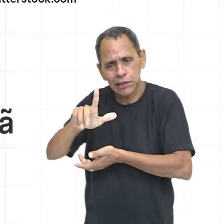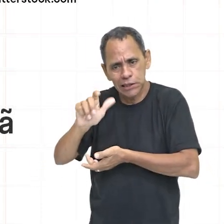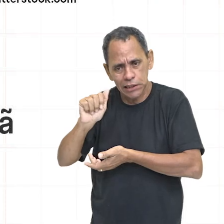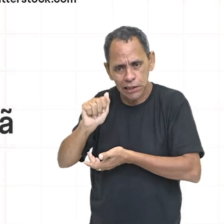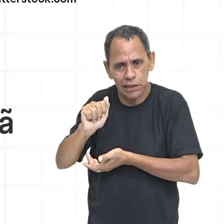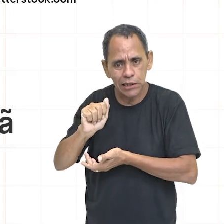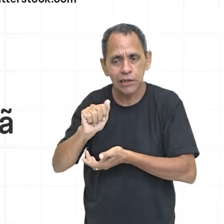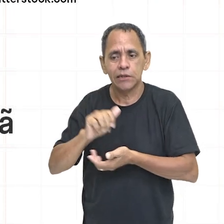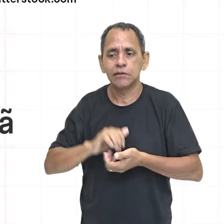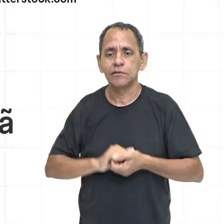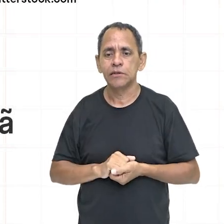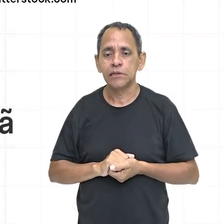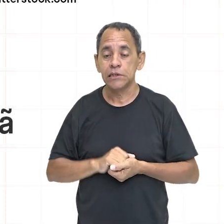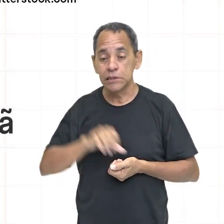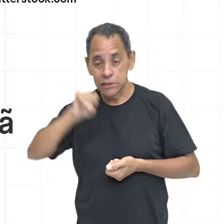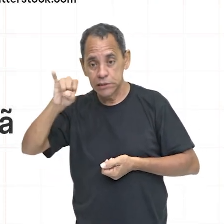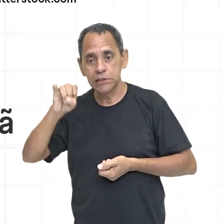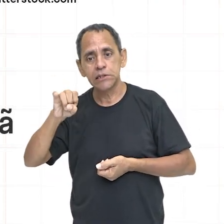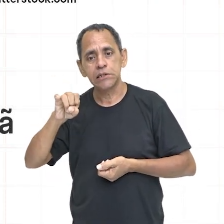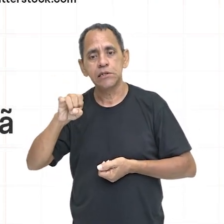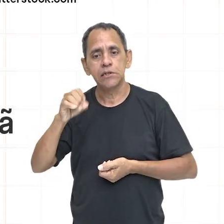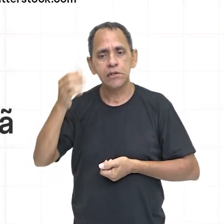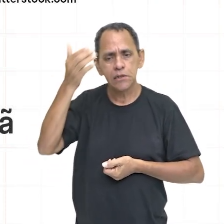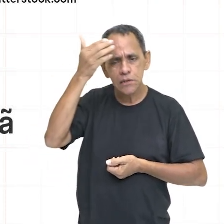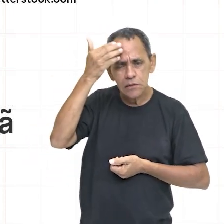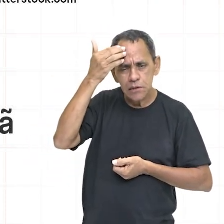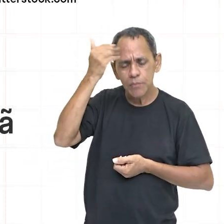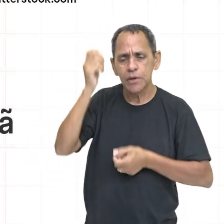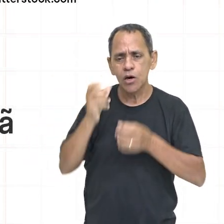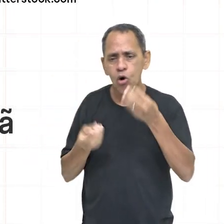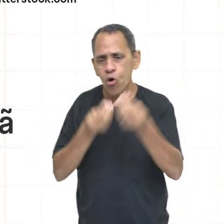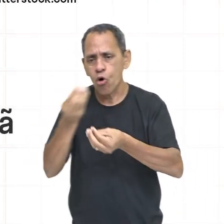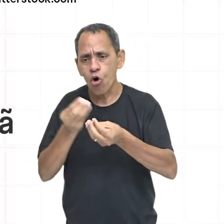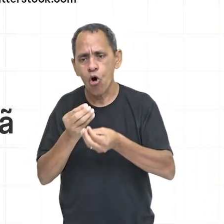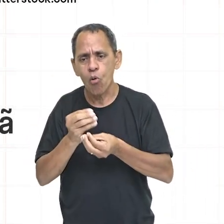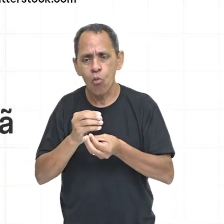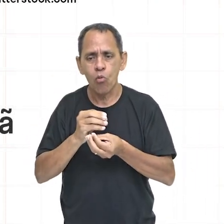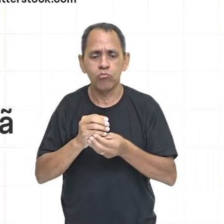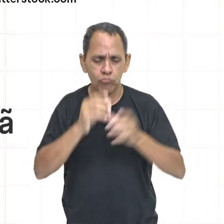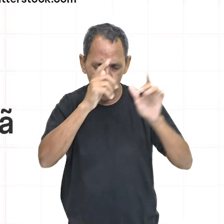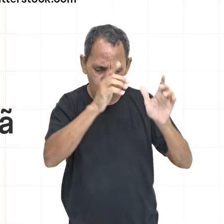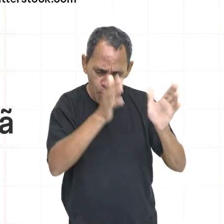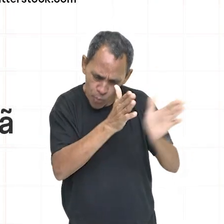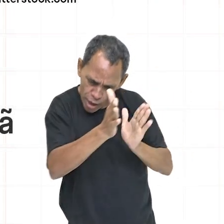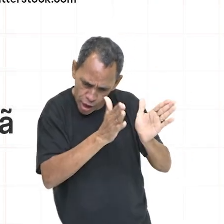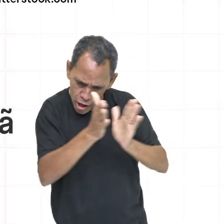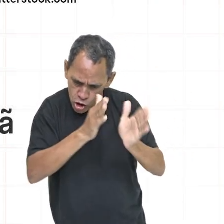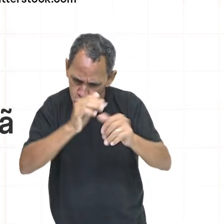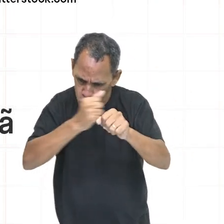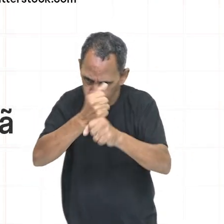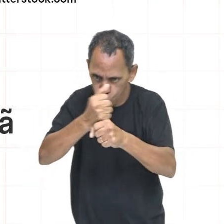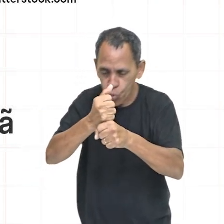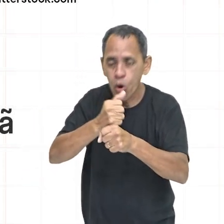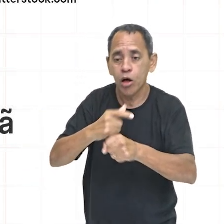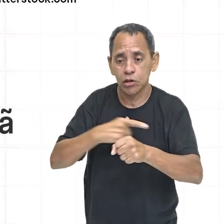esse processo, você vai ver que em diferentes épocas do ano lá, nós temos uma maior ou